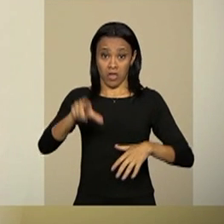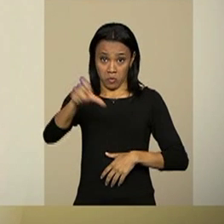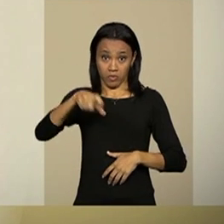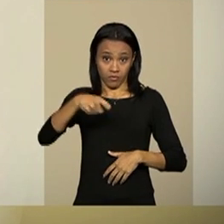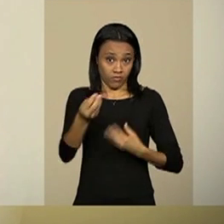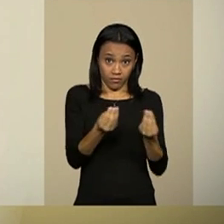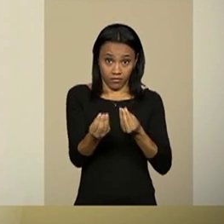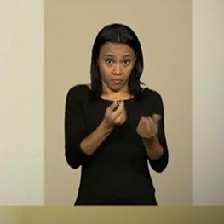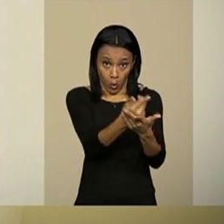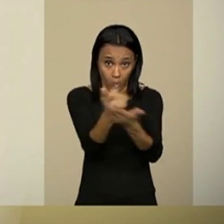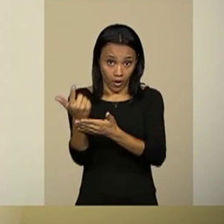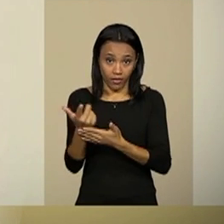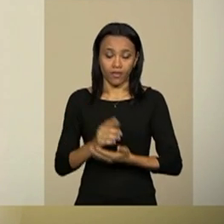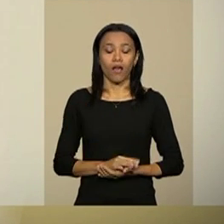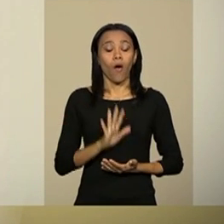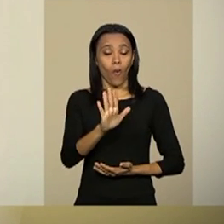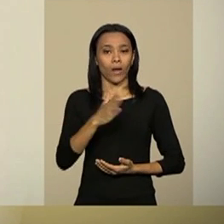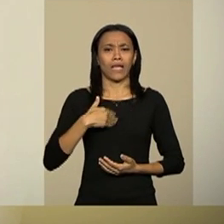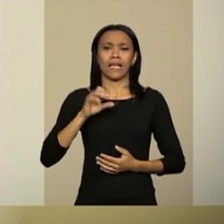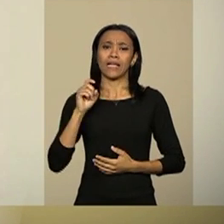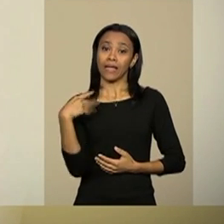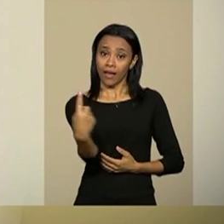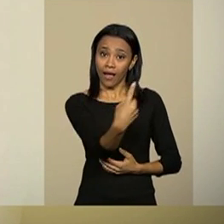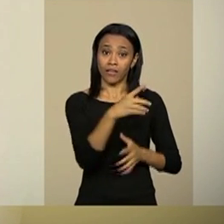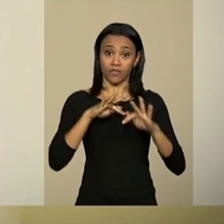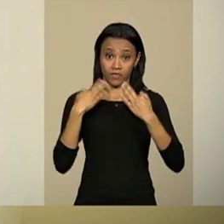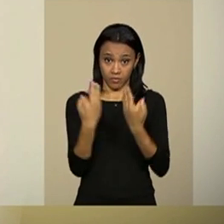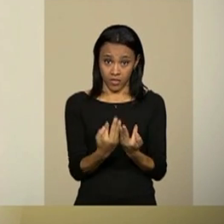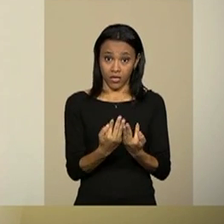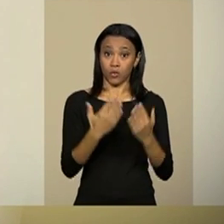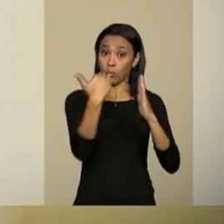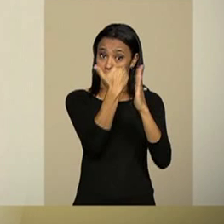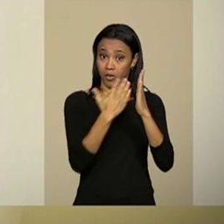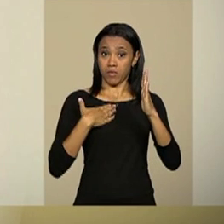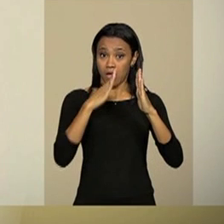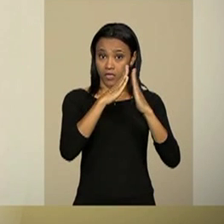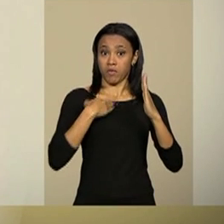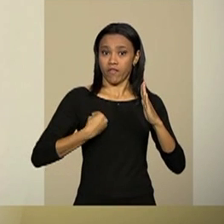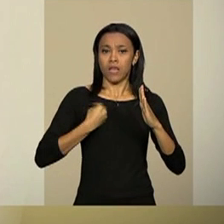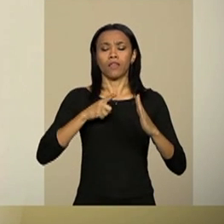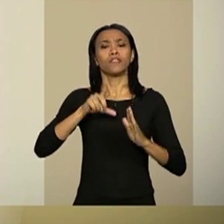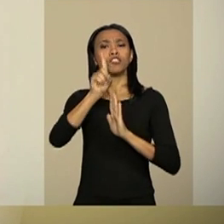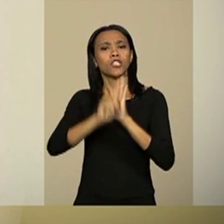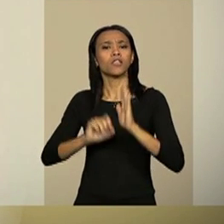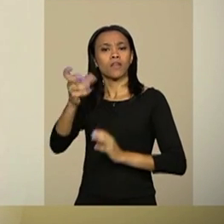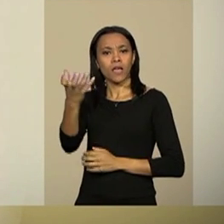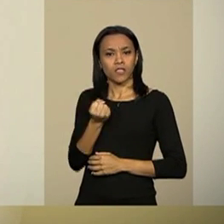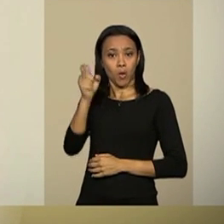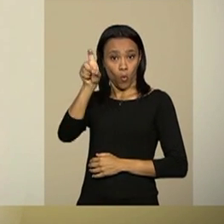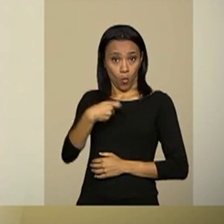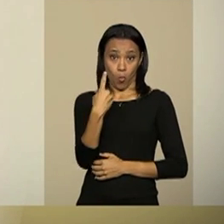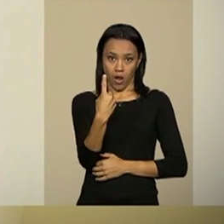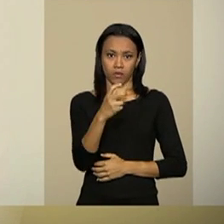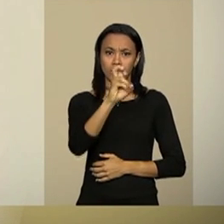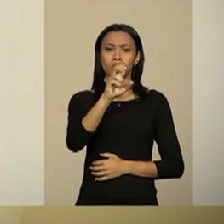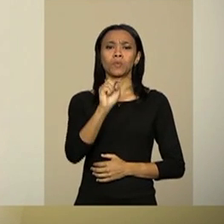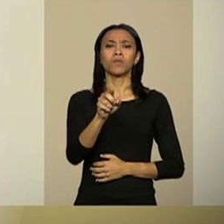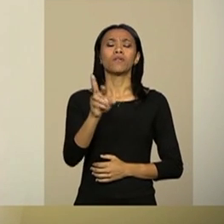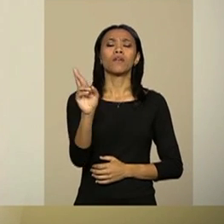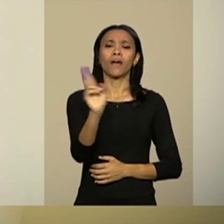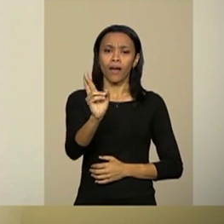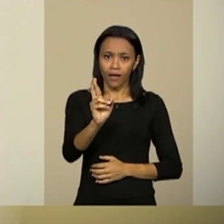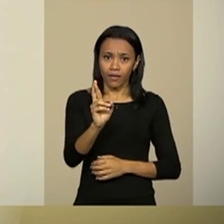melhor presidenta sabe luciano cada família do minha casa minha vida tem direito a um cartão com cinco mil reais de crédito